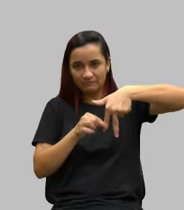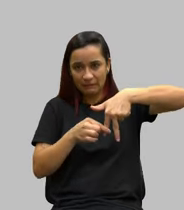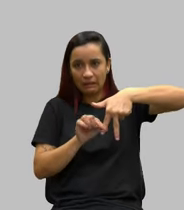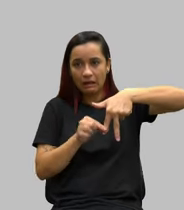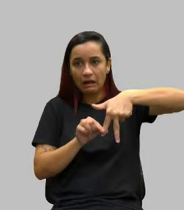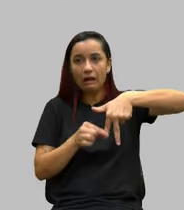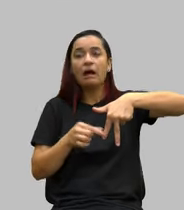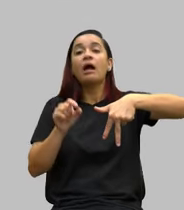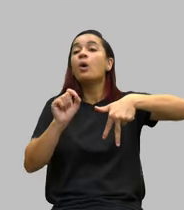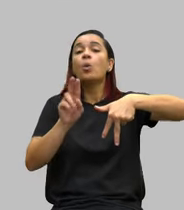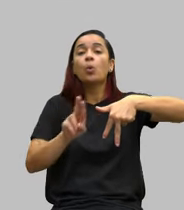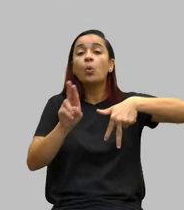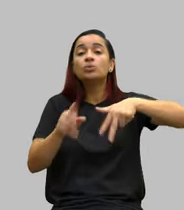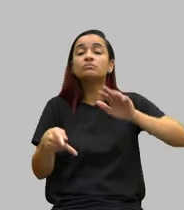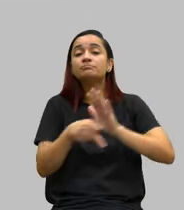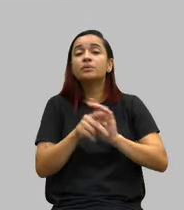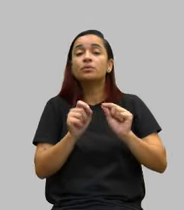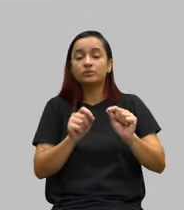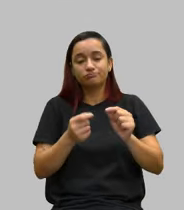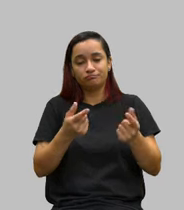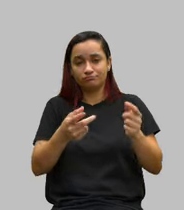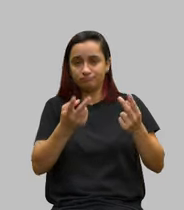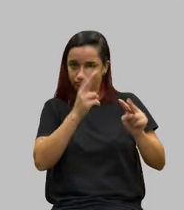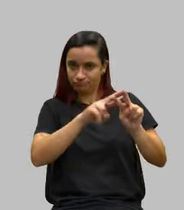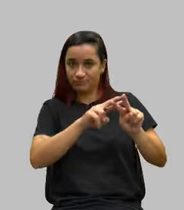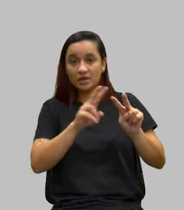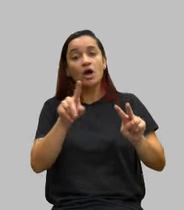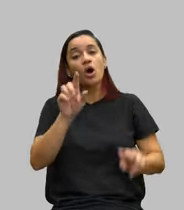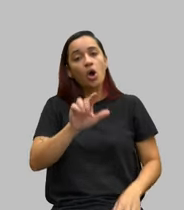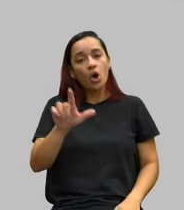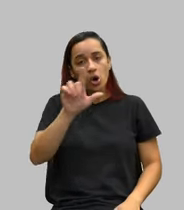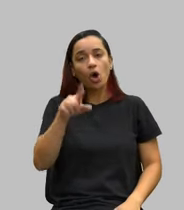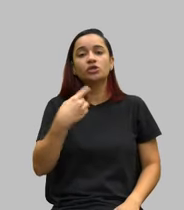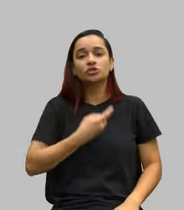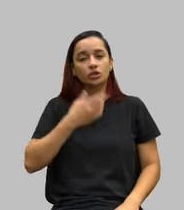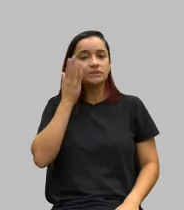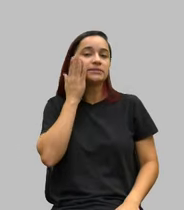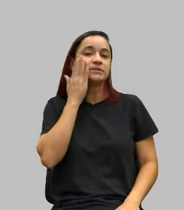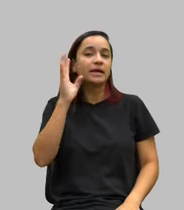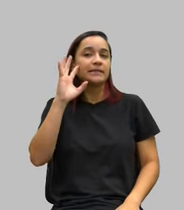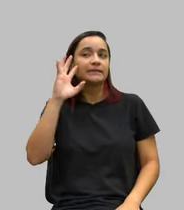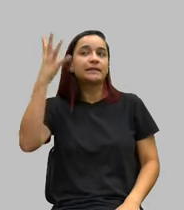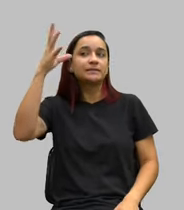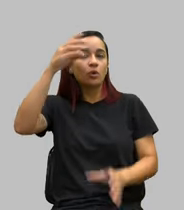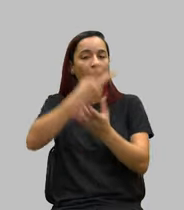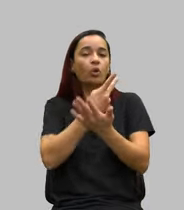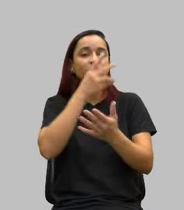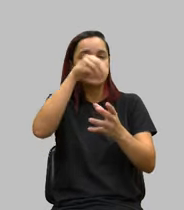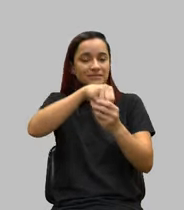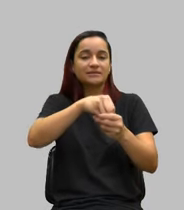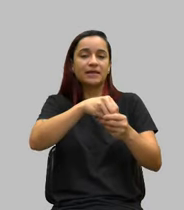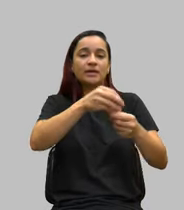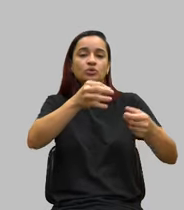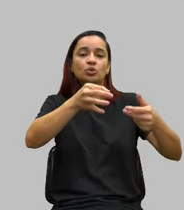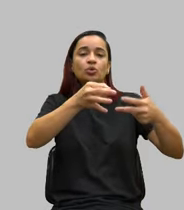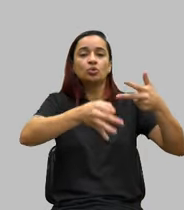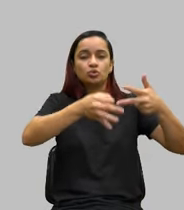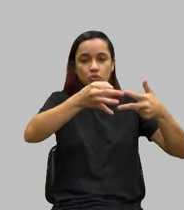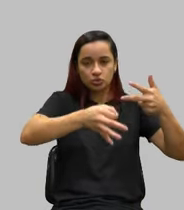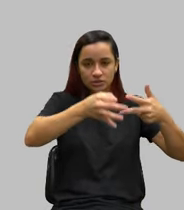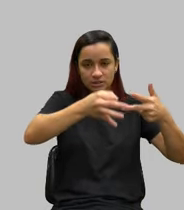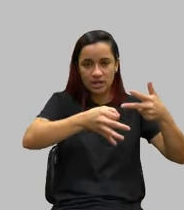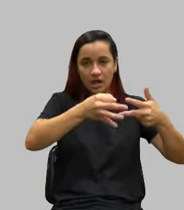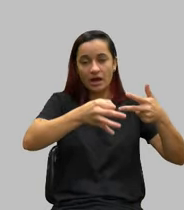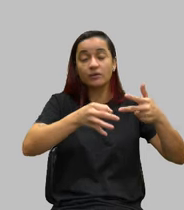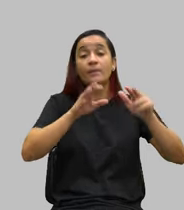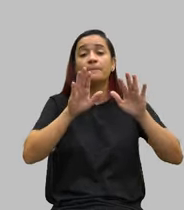faço com o secretário né É óbvio que a gente sabe que a decisão ela vem do Judiciário Mas para que o secretário fique bastante